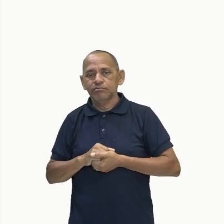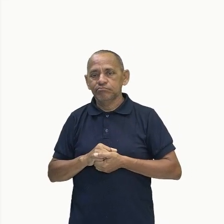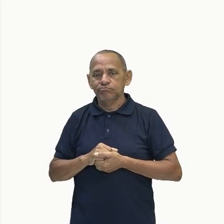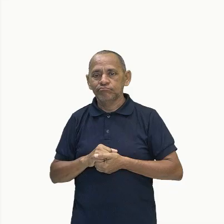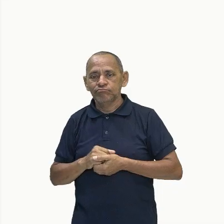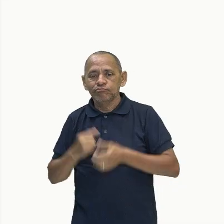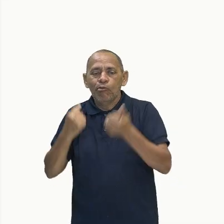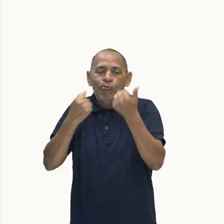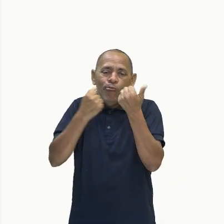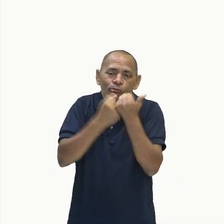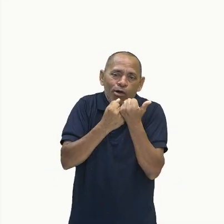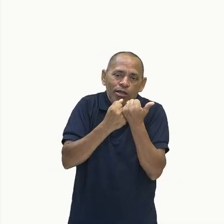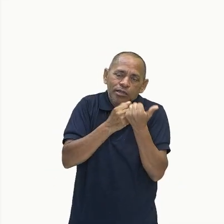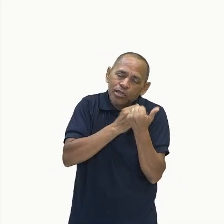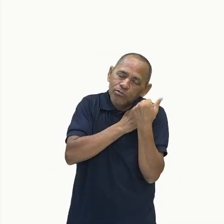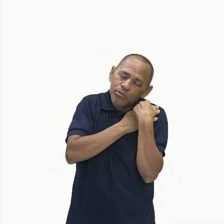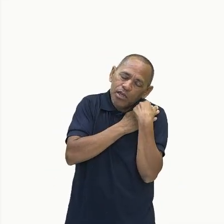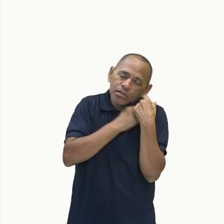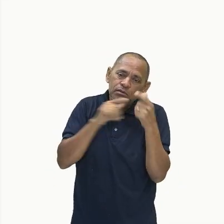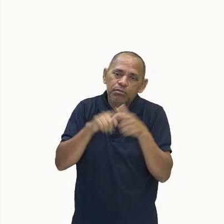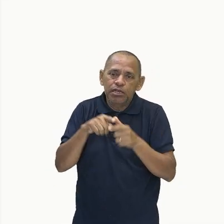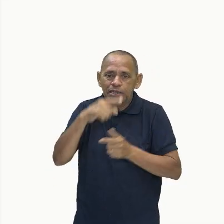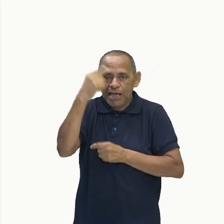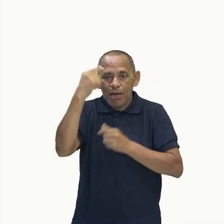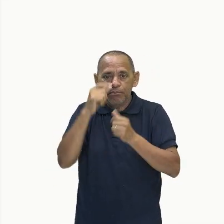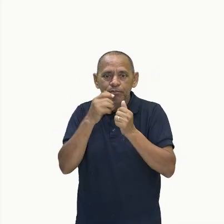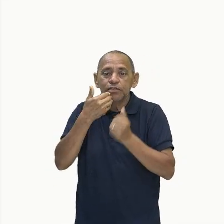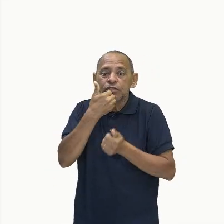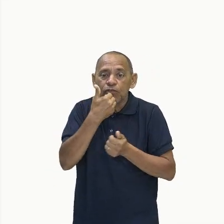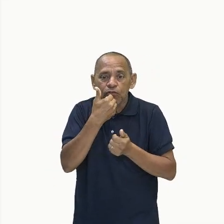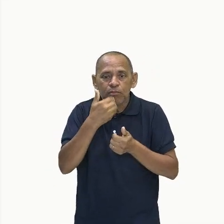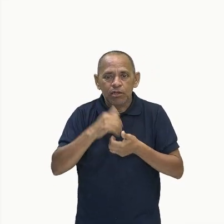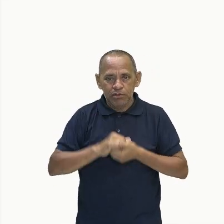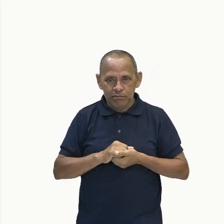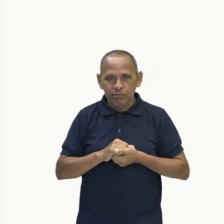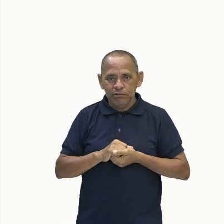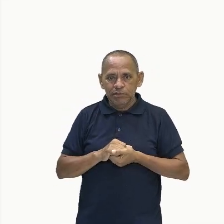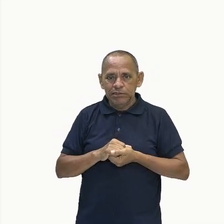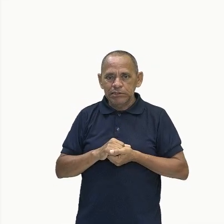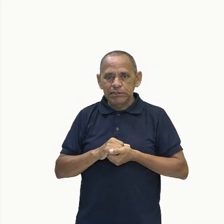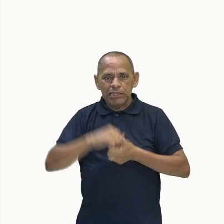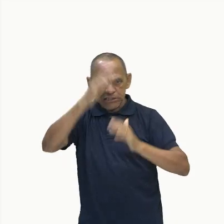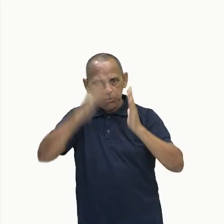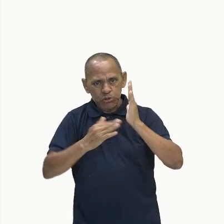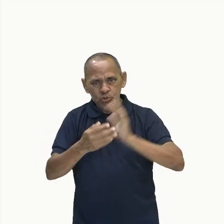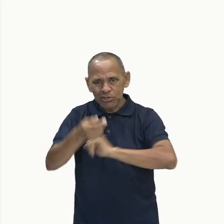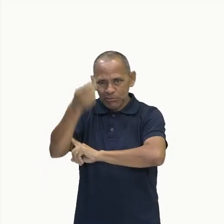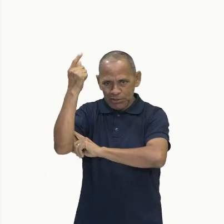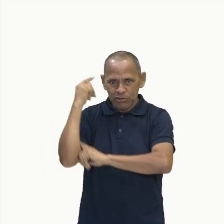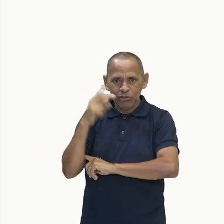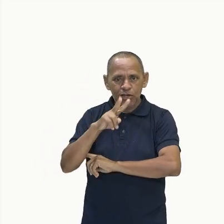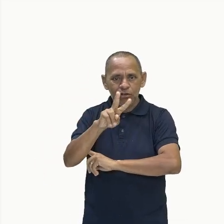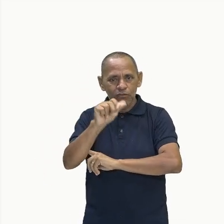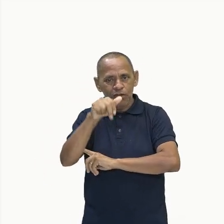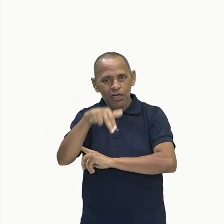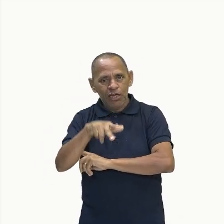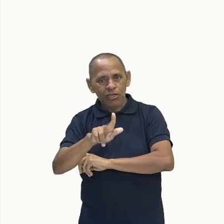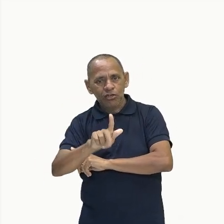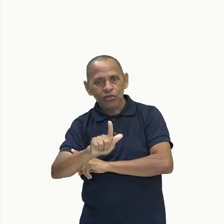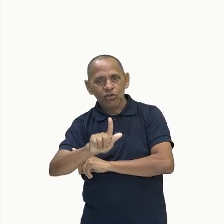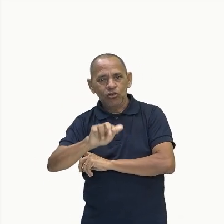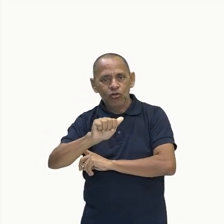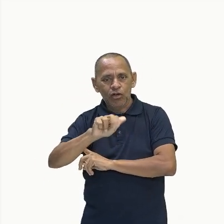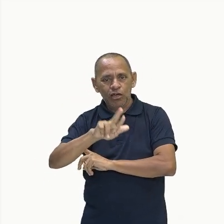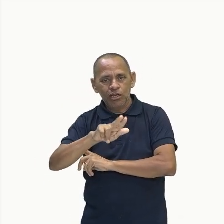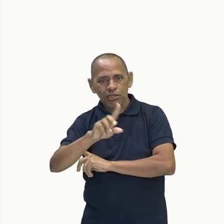cabeça deformada, como eu falei, que as vanguardas, elas deformavam as figuras humanas, Tarsila se utiliza, se apropria